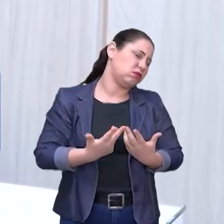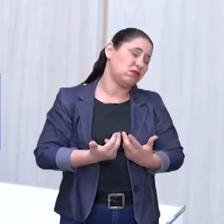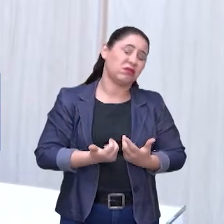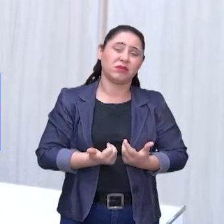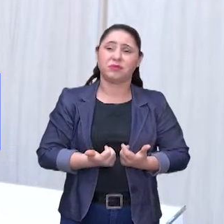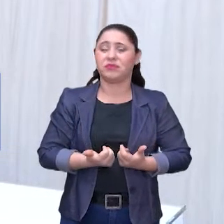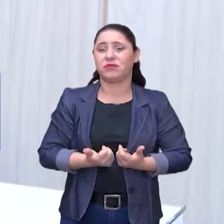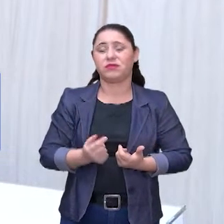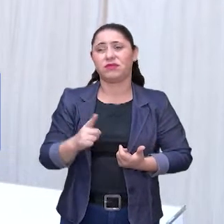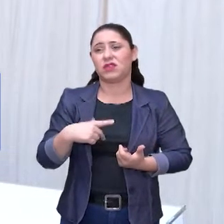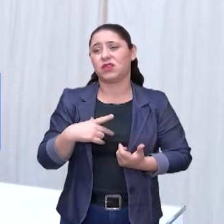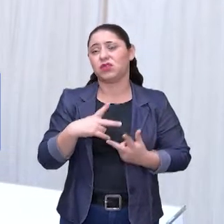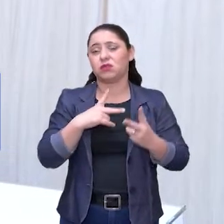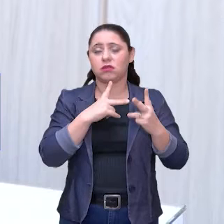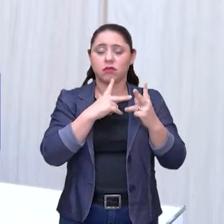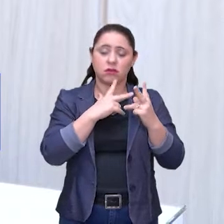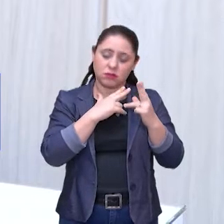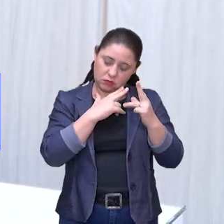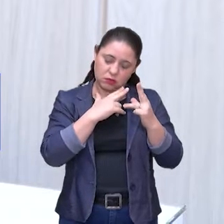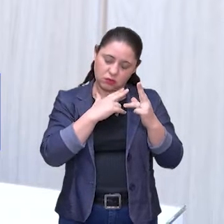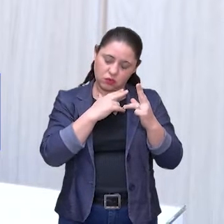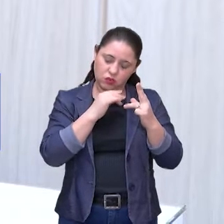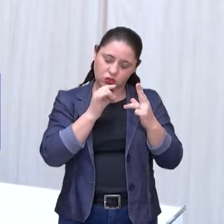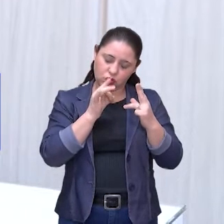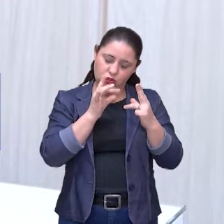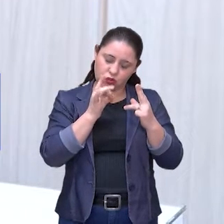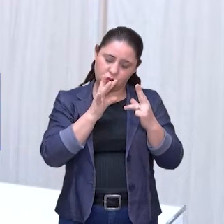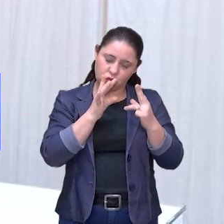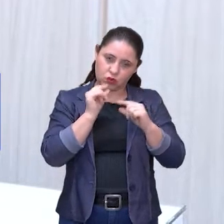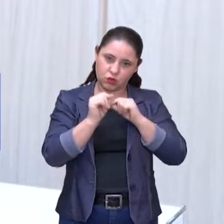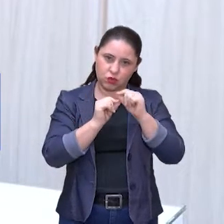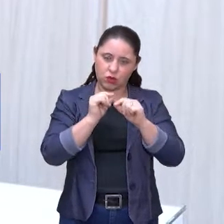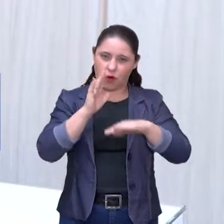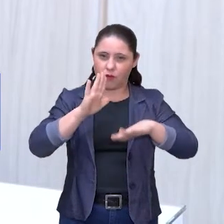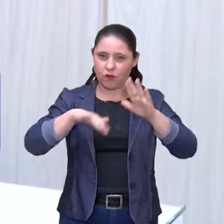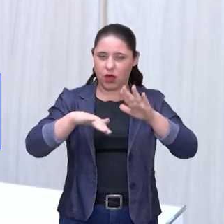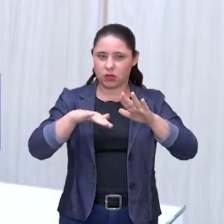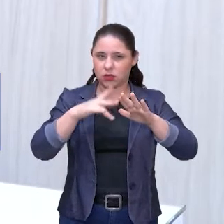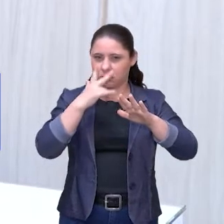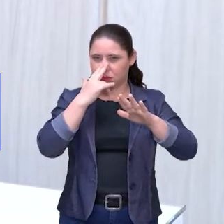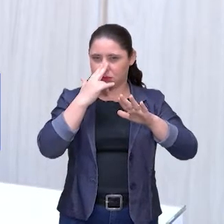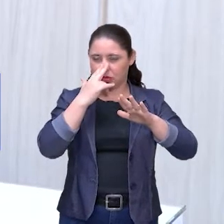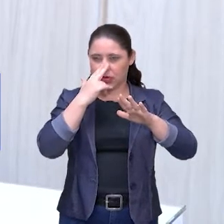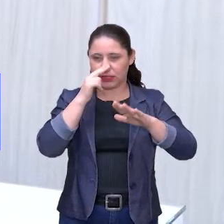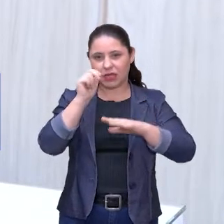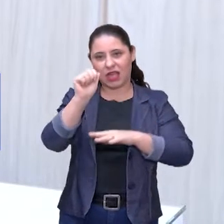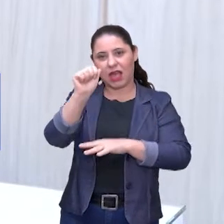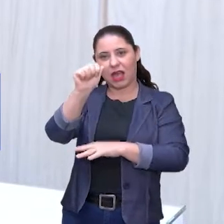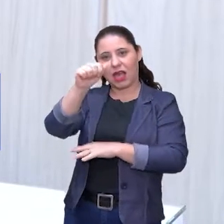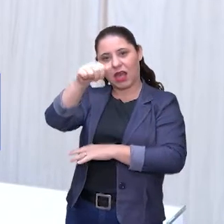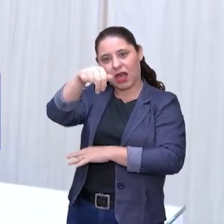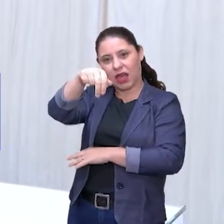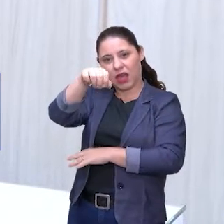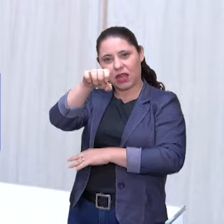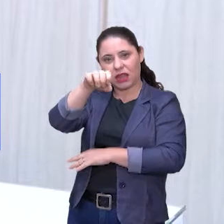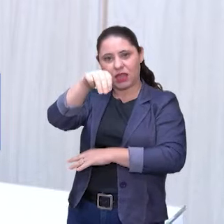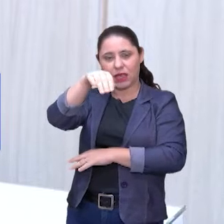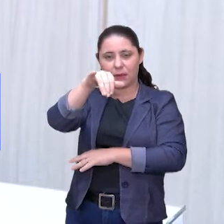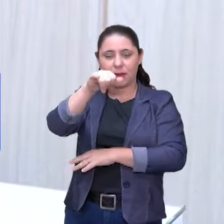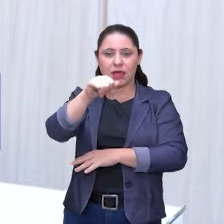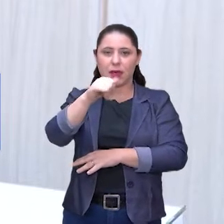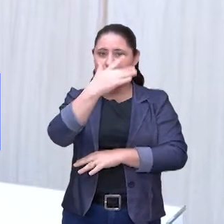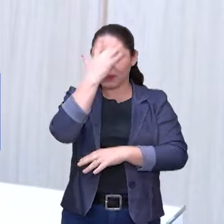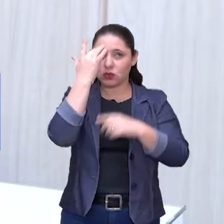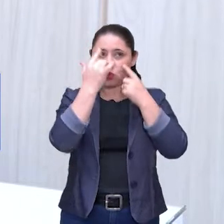ficar cansado, né? Querendo só dormir, né? Às vezes criando um quadro de anemia, né?